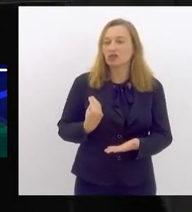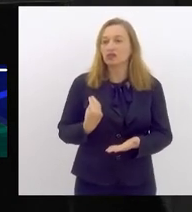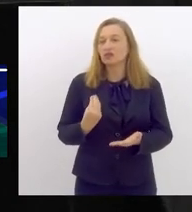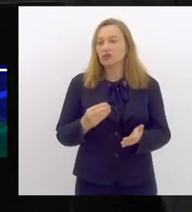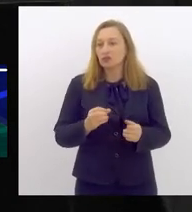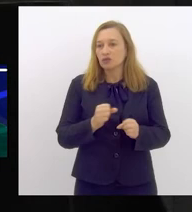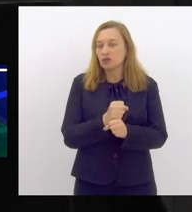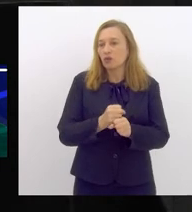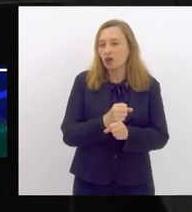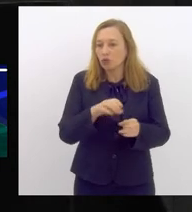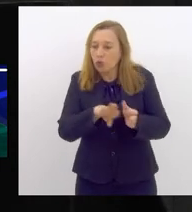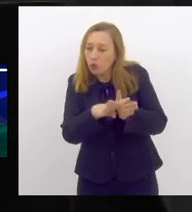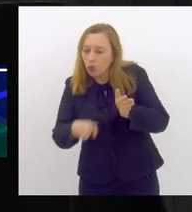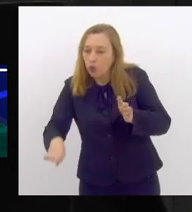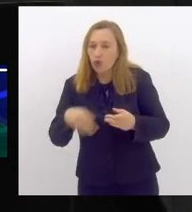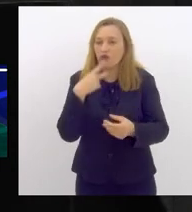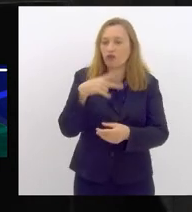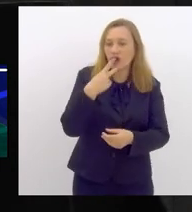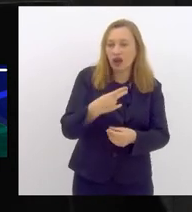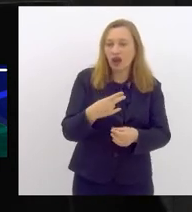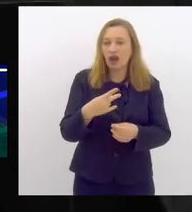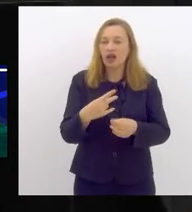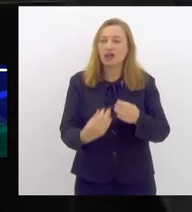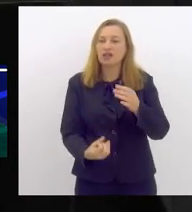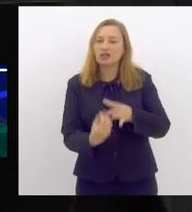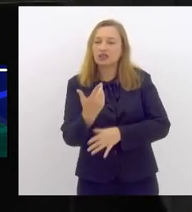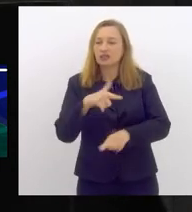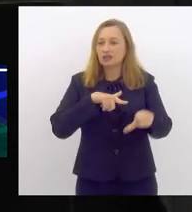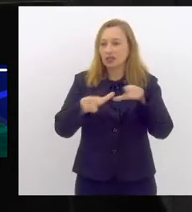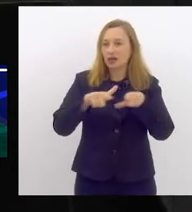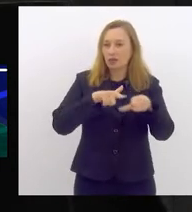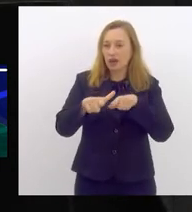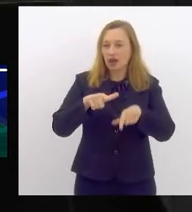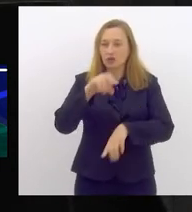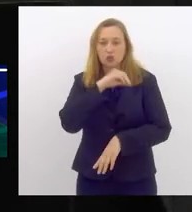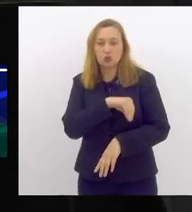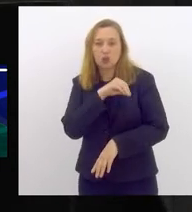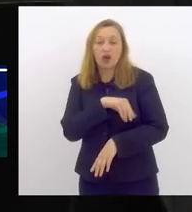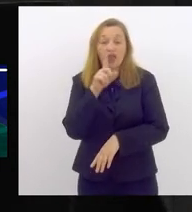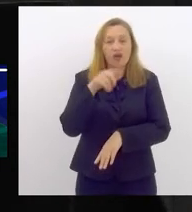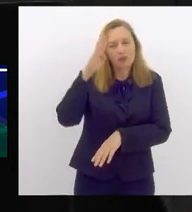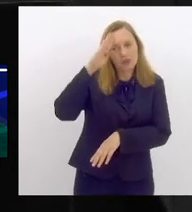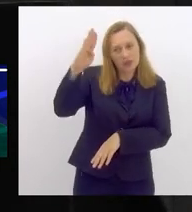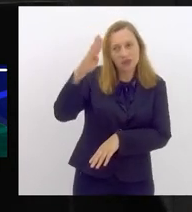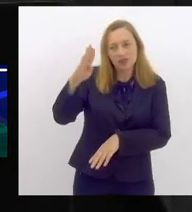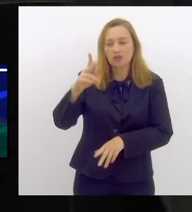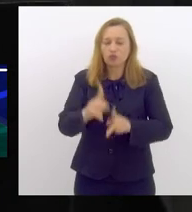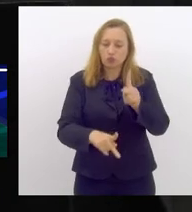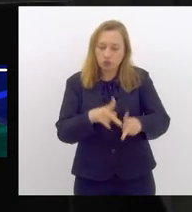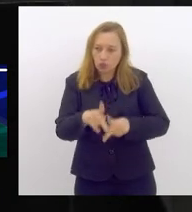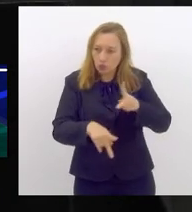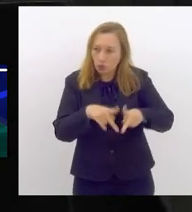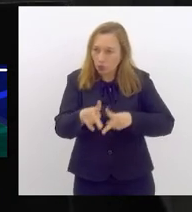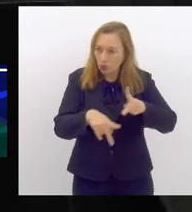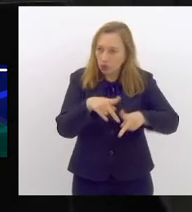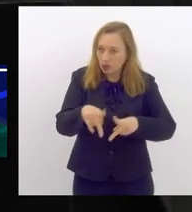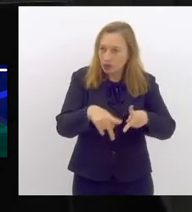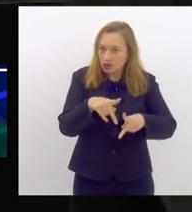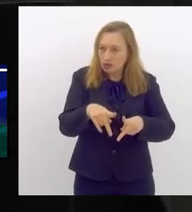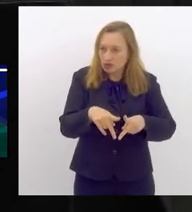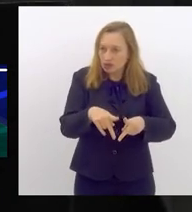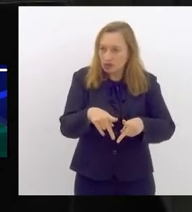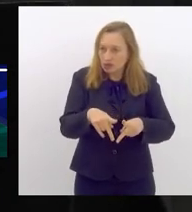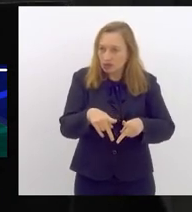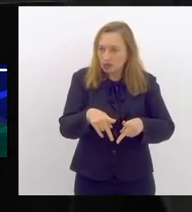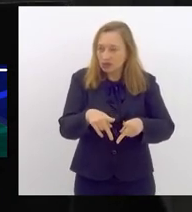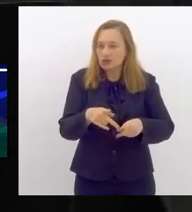oceanos então falar de geração de emprego e renda é fundamental para uma população que está